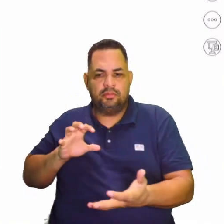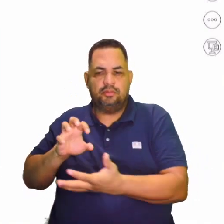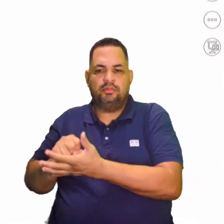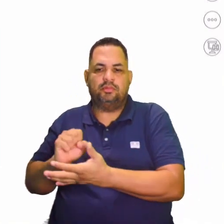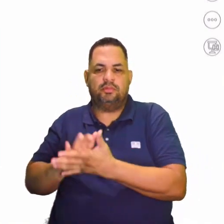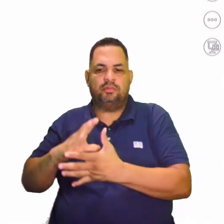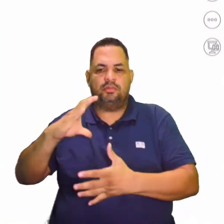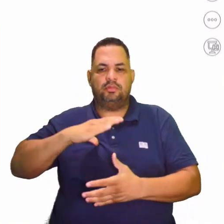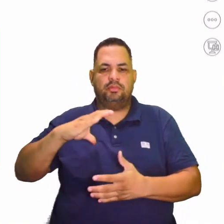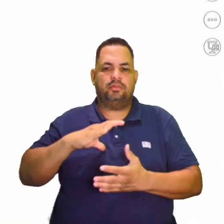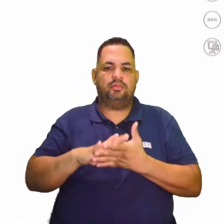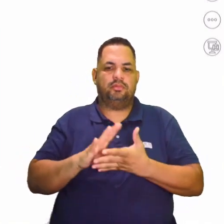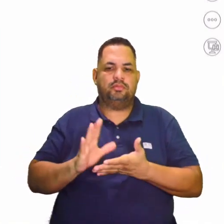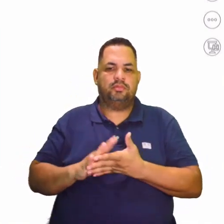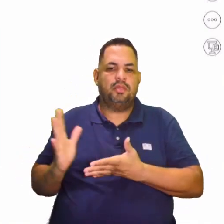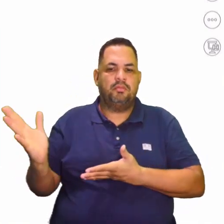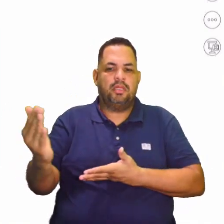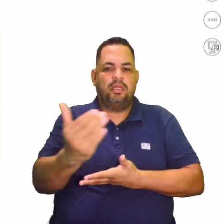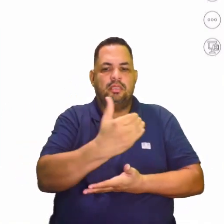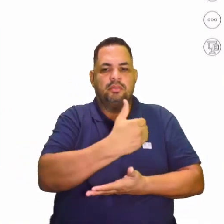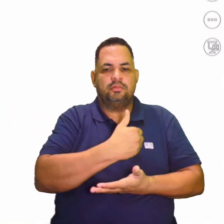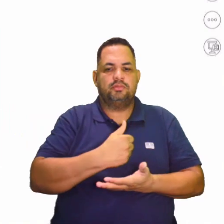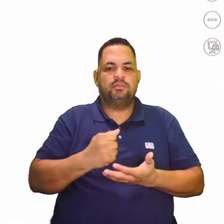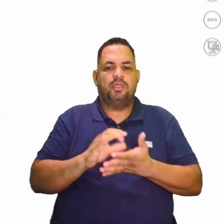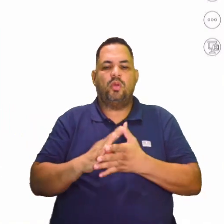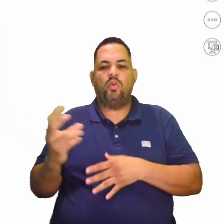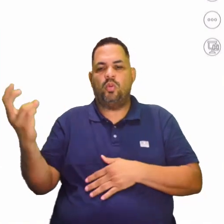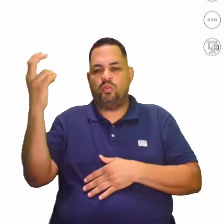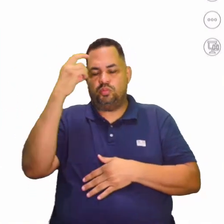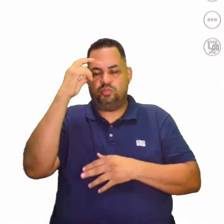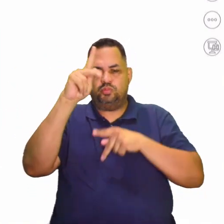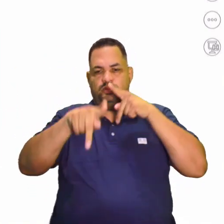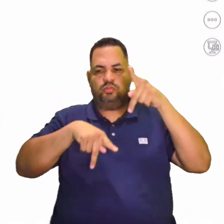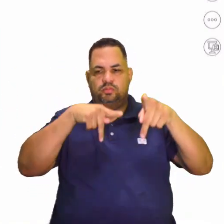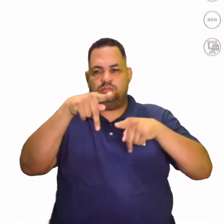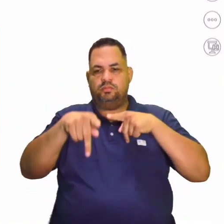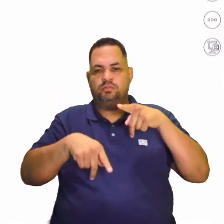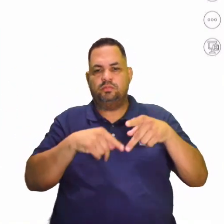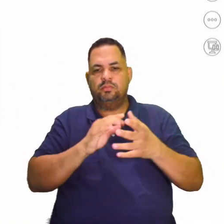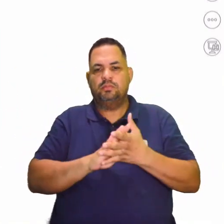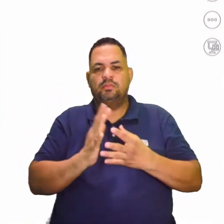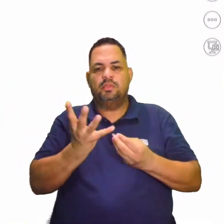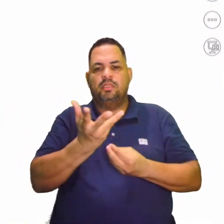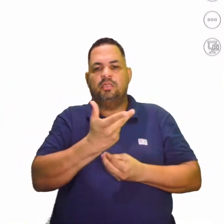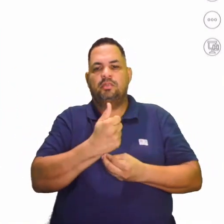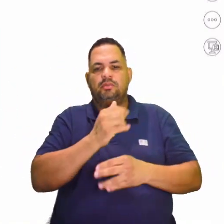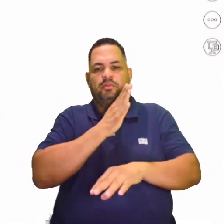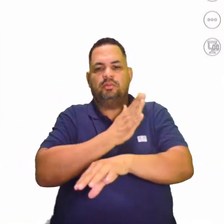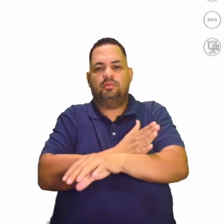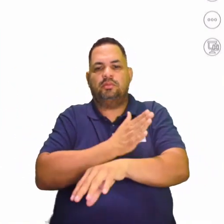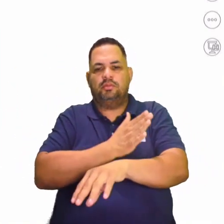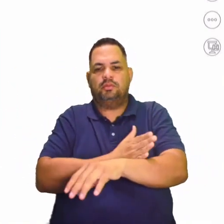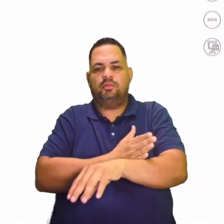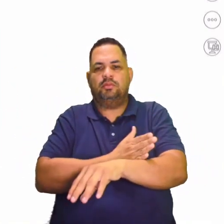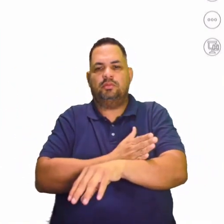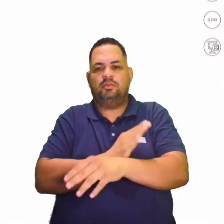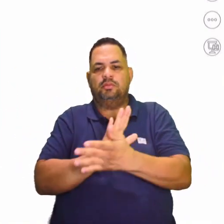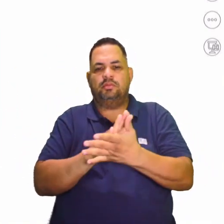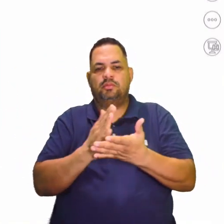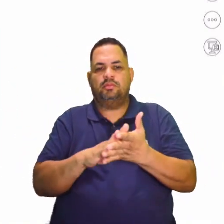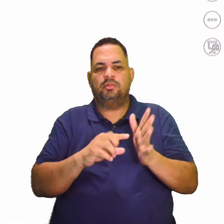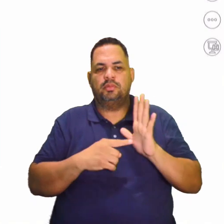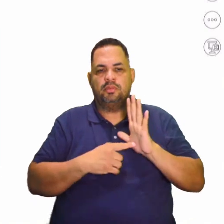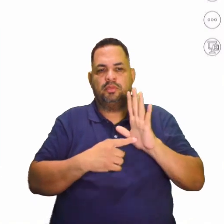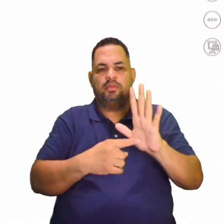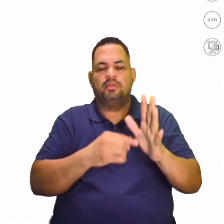cidades e se apropriavam da cultura desses povos. E a arte medieval, nós falamos aí, destacamos